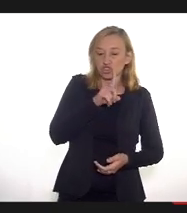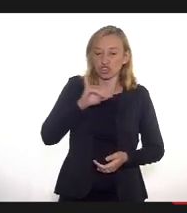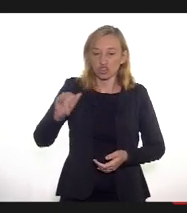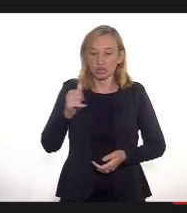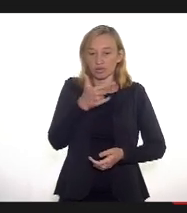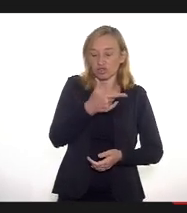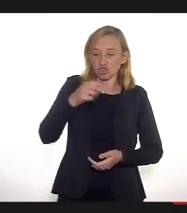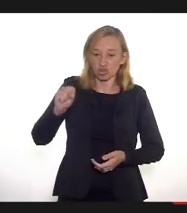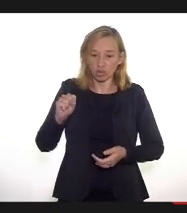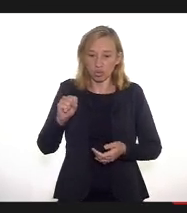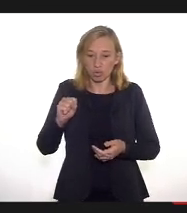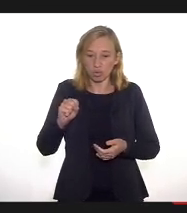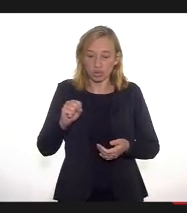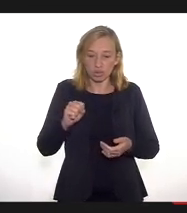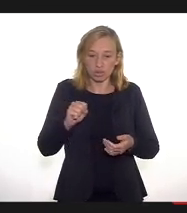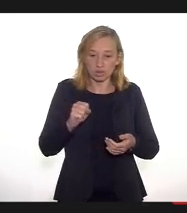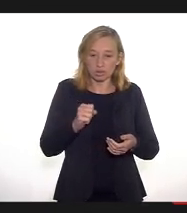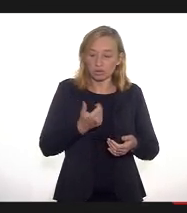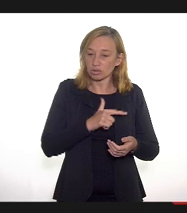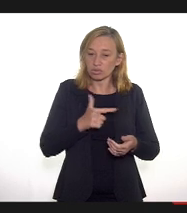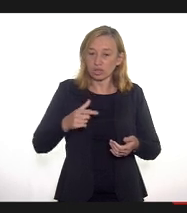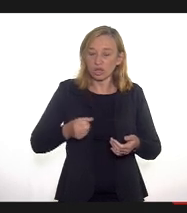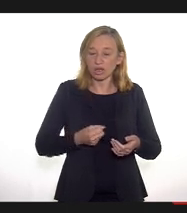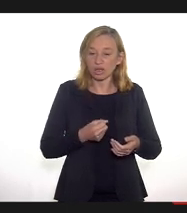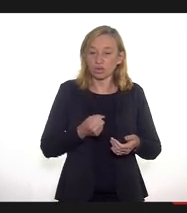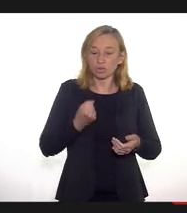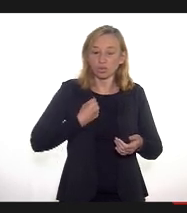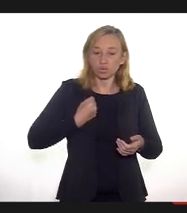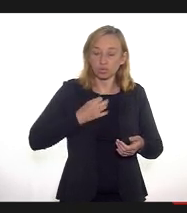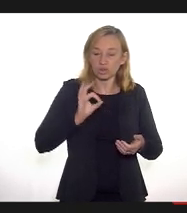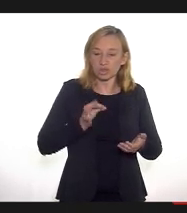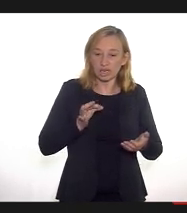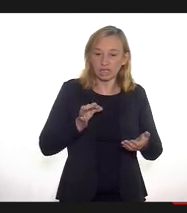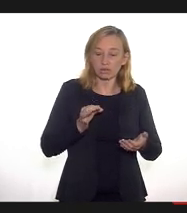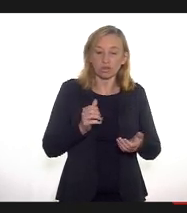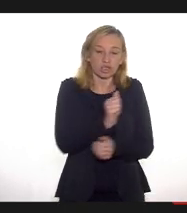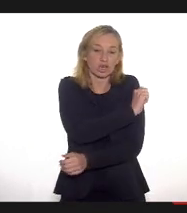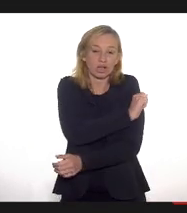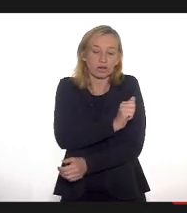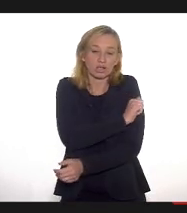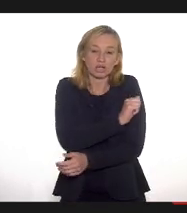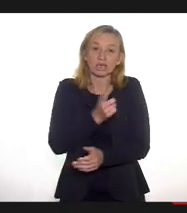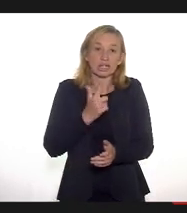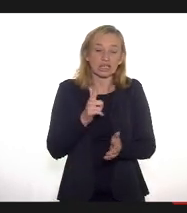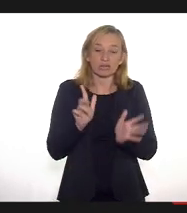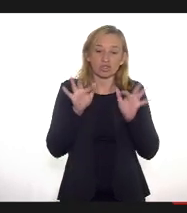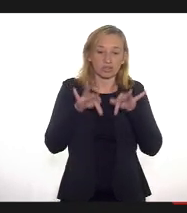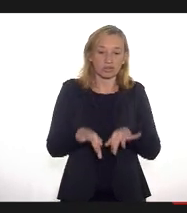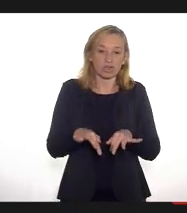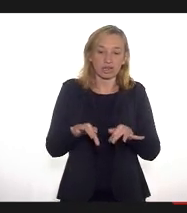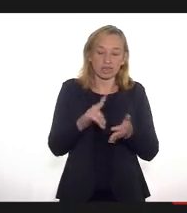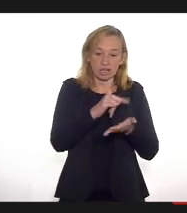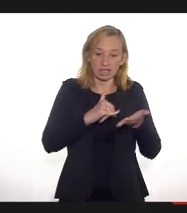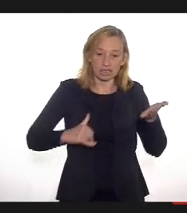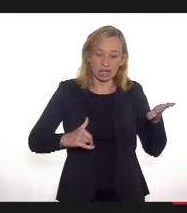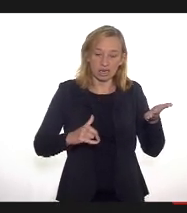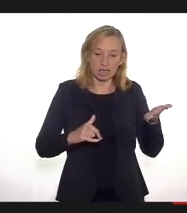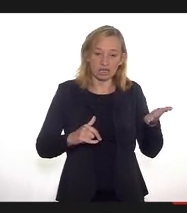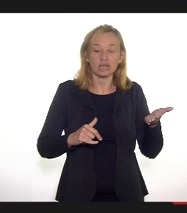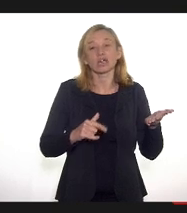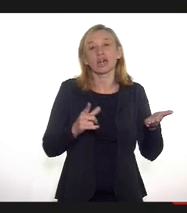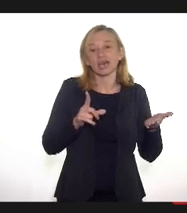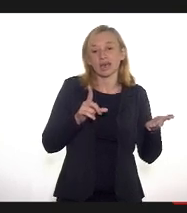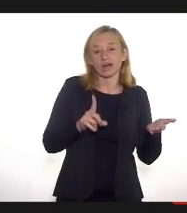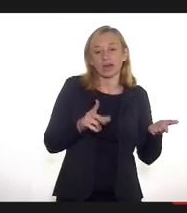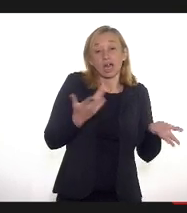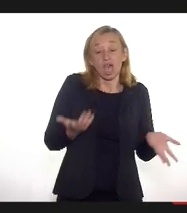da FAETEC, sem uma quantidade de alunos que não tinham ainda terminado a sua entrega de documentação, as chamadas pendências. Então,